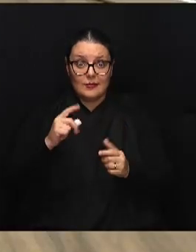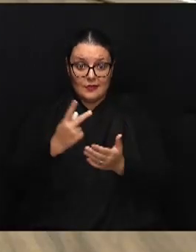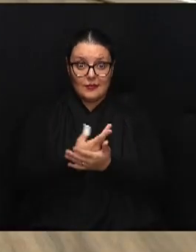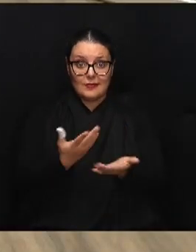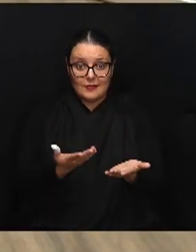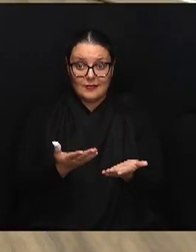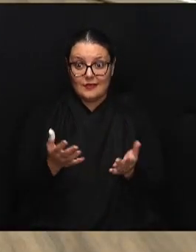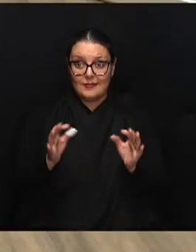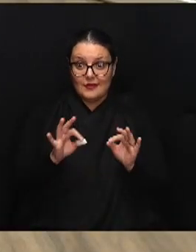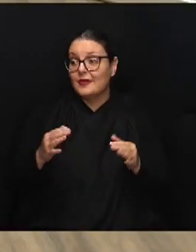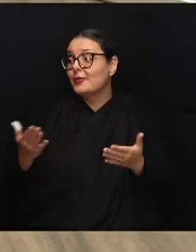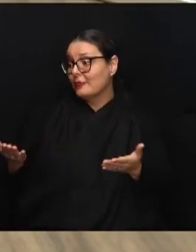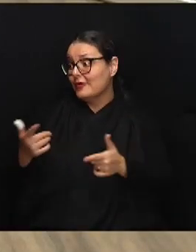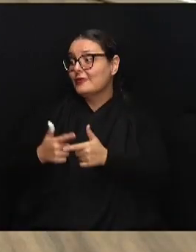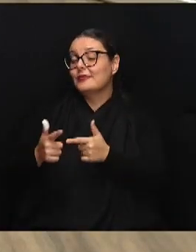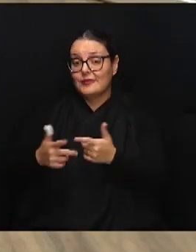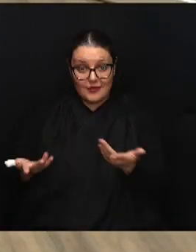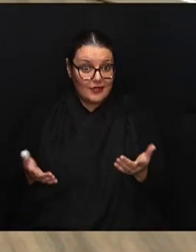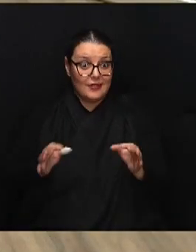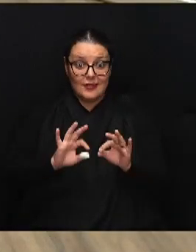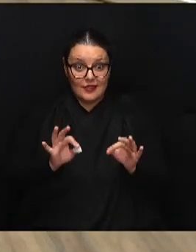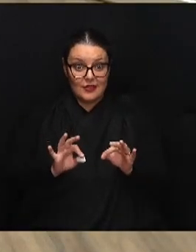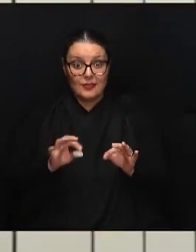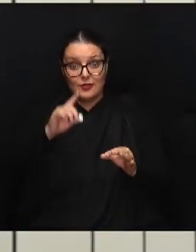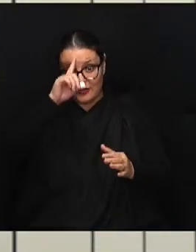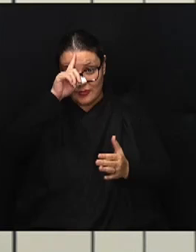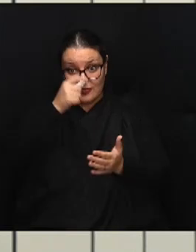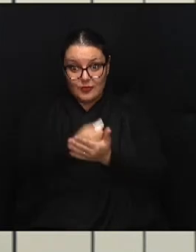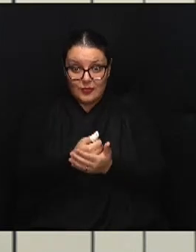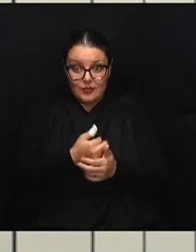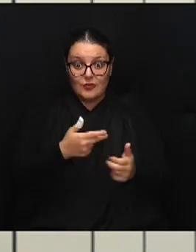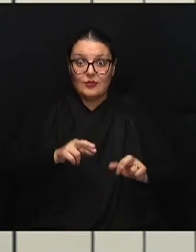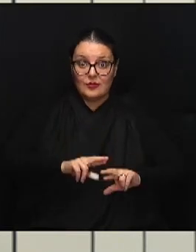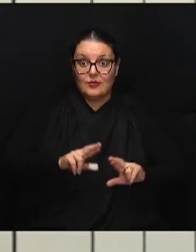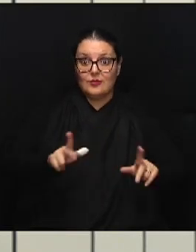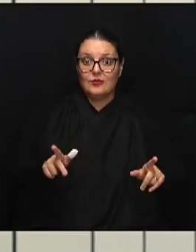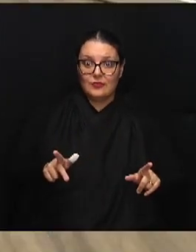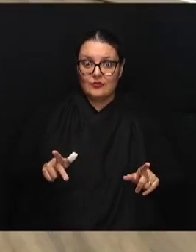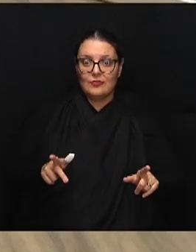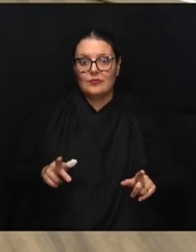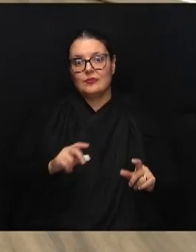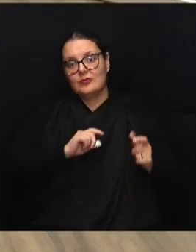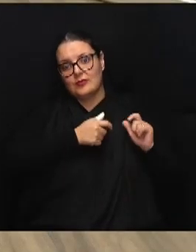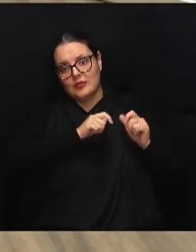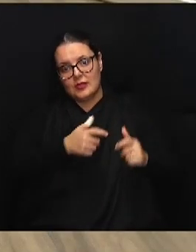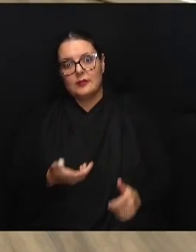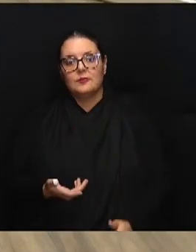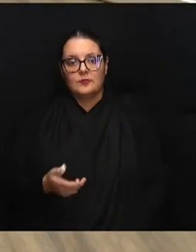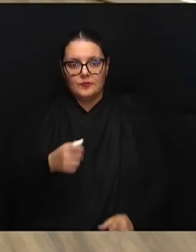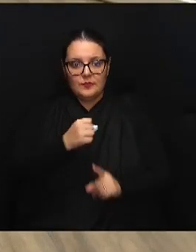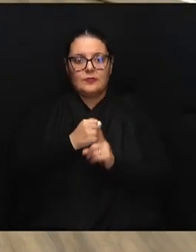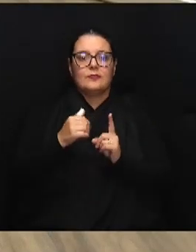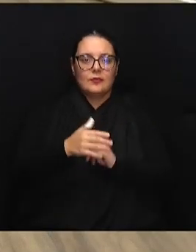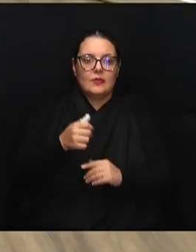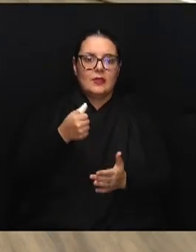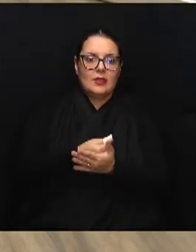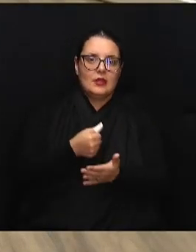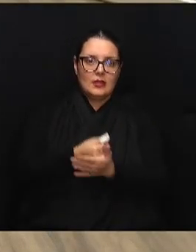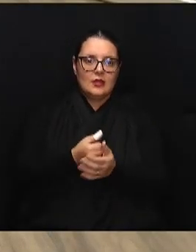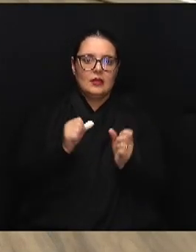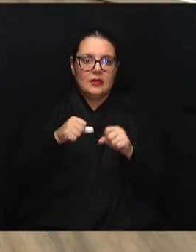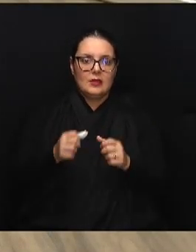o seu problema, né? Decidir por coisas diferentes do comum, né? Mas a sociedade ainda cobra,